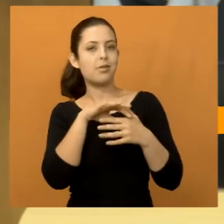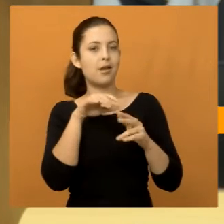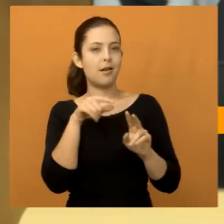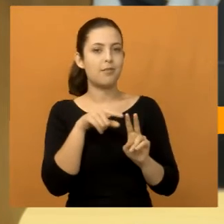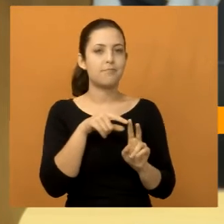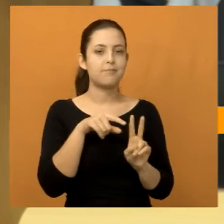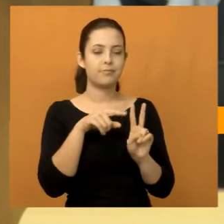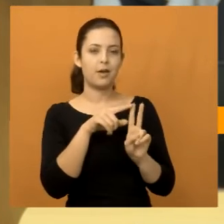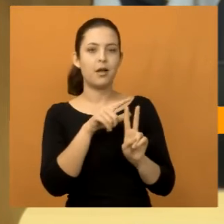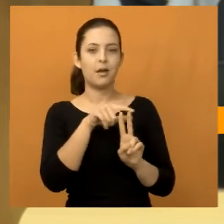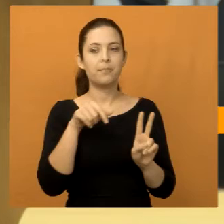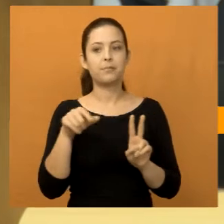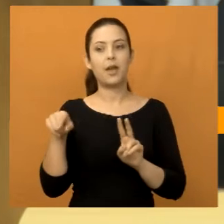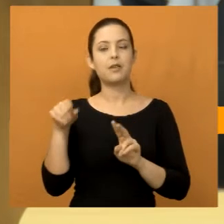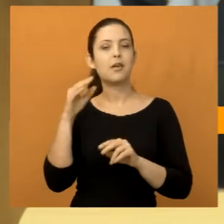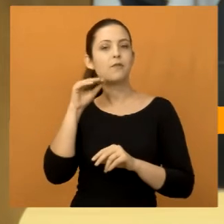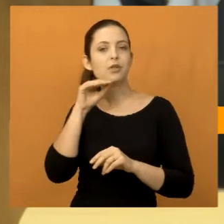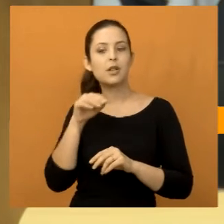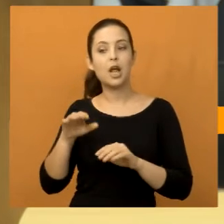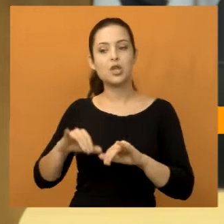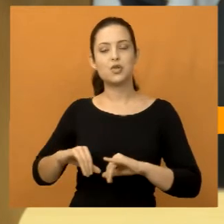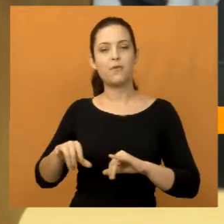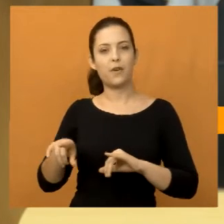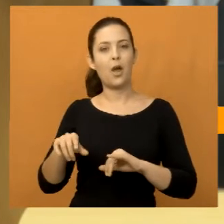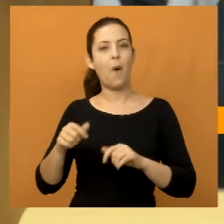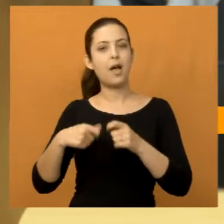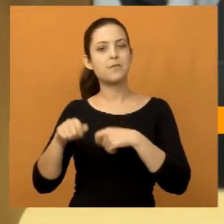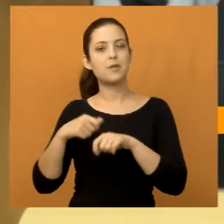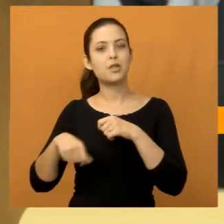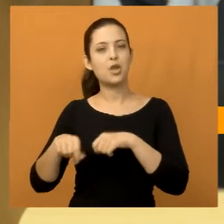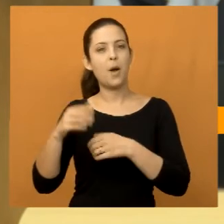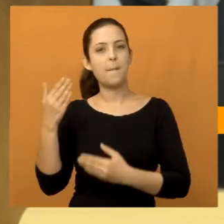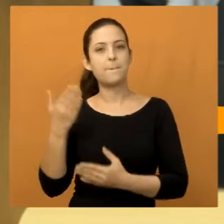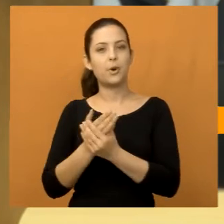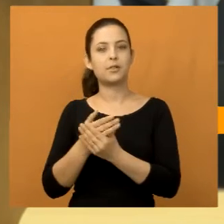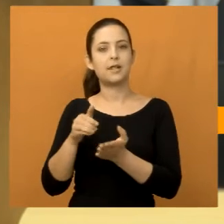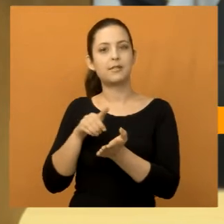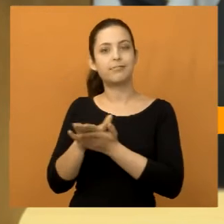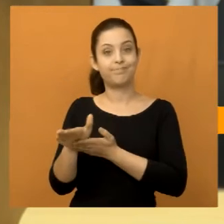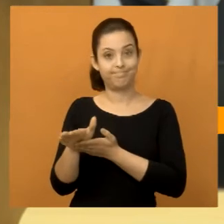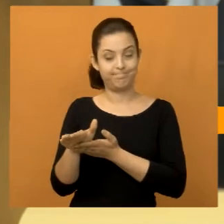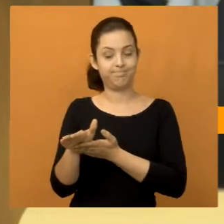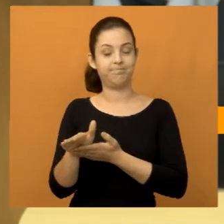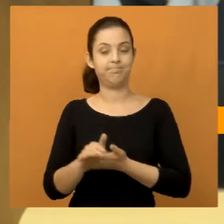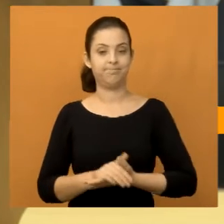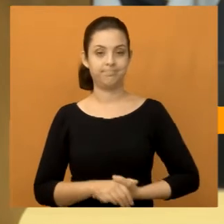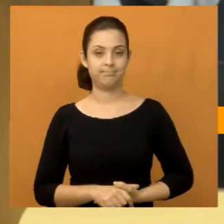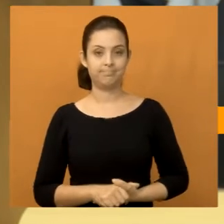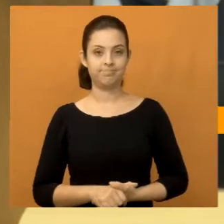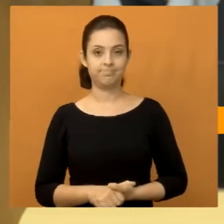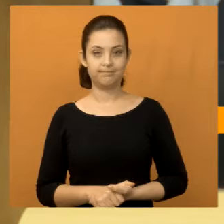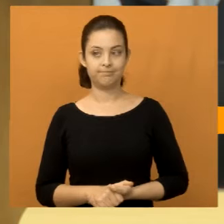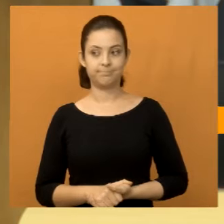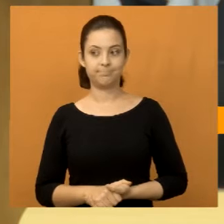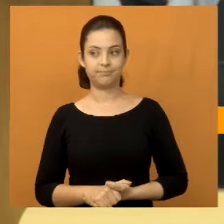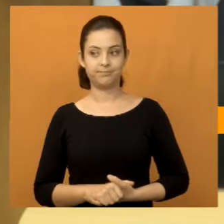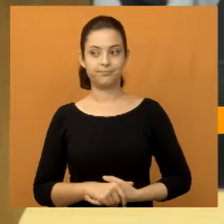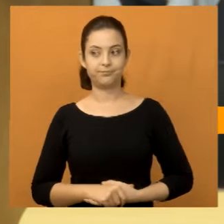essa funcionária sofreu um processo administrativo na Caixa e foi demitida.